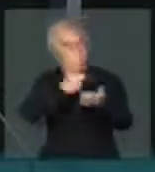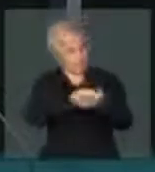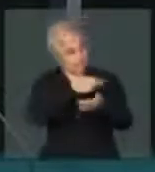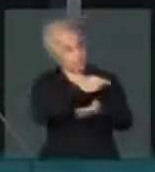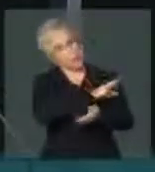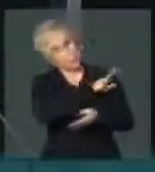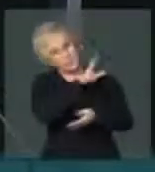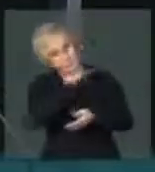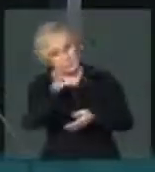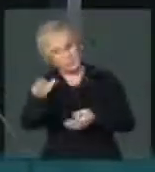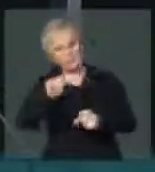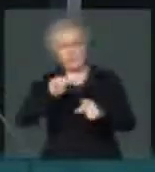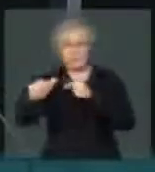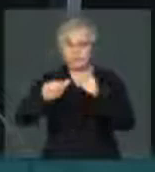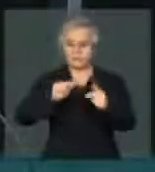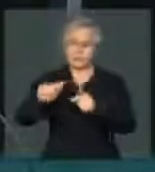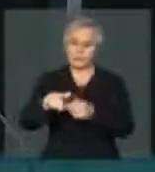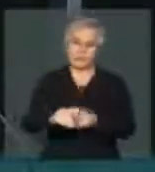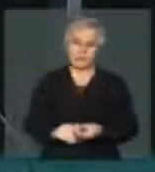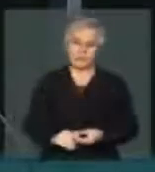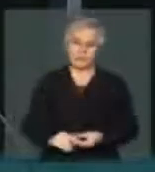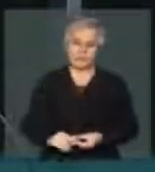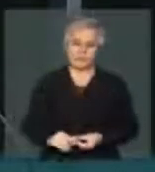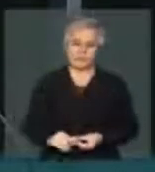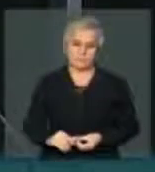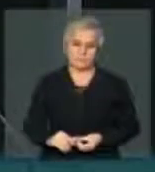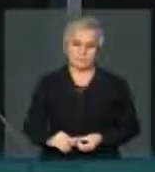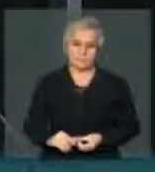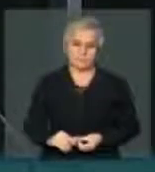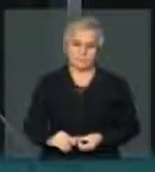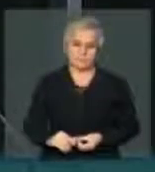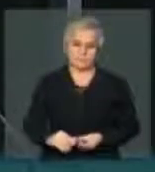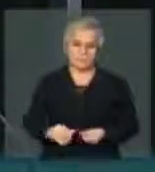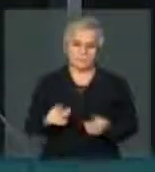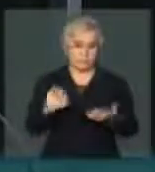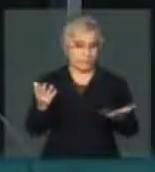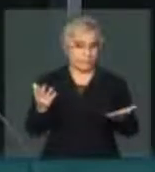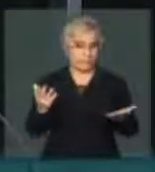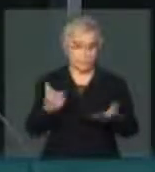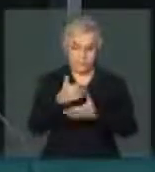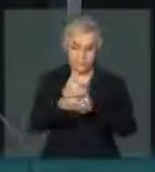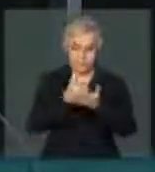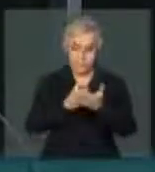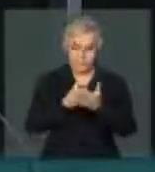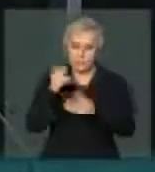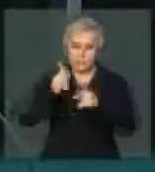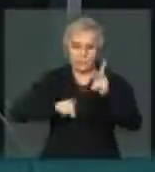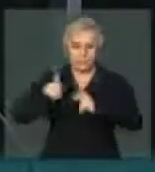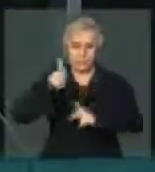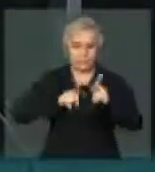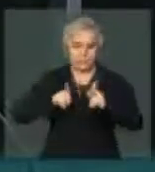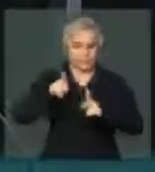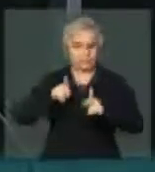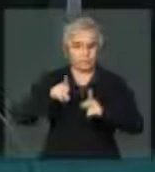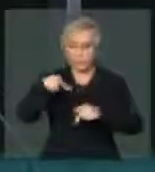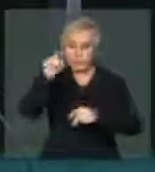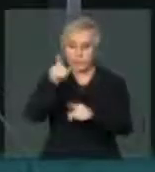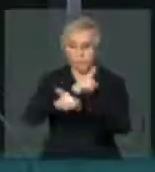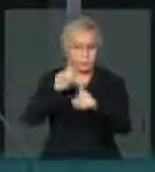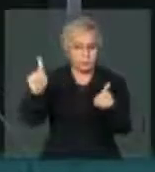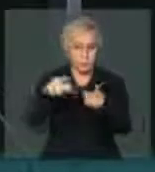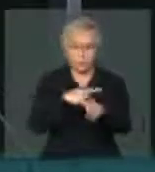e muito operosos naquela democracia em que metade da população não escolhe o presidente, os